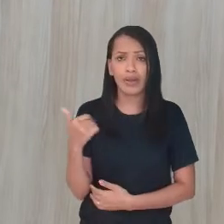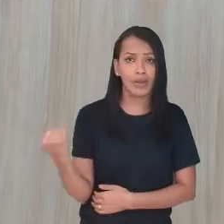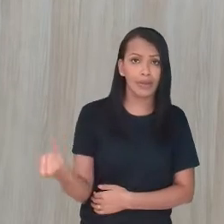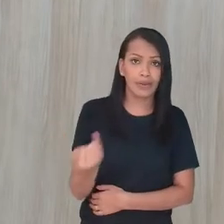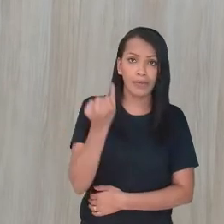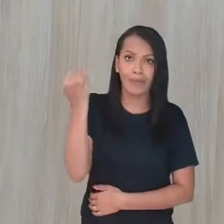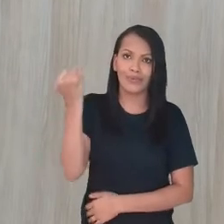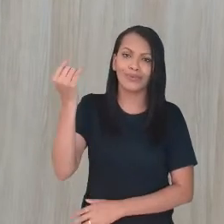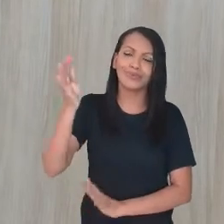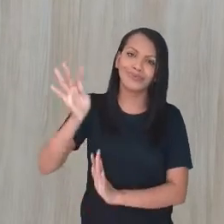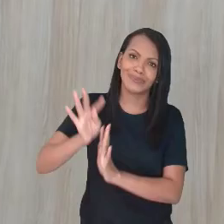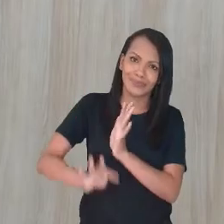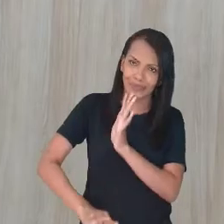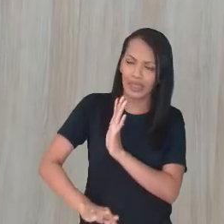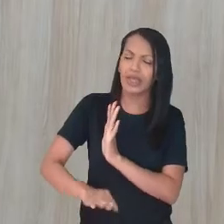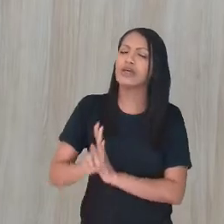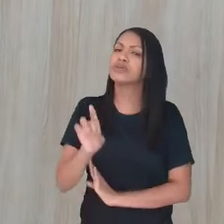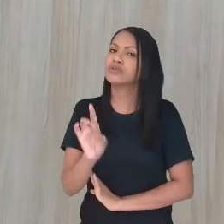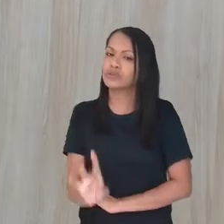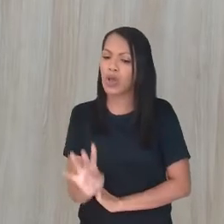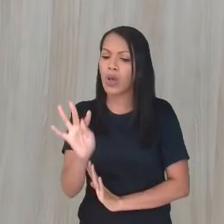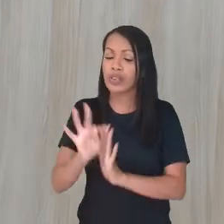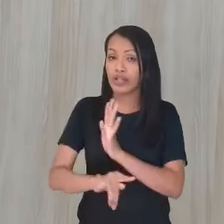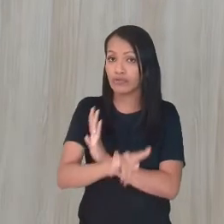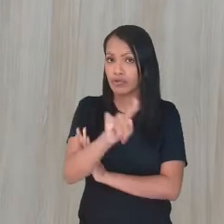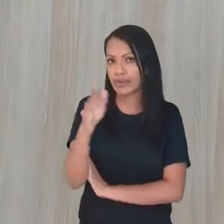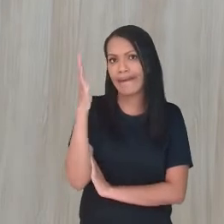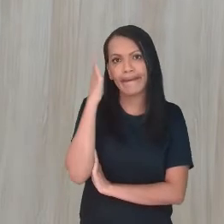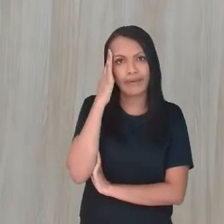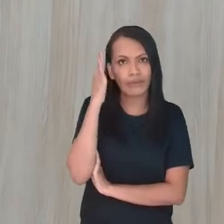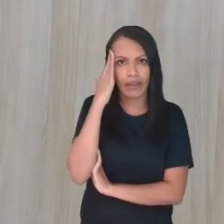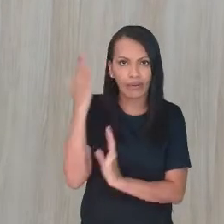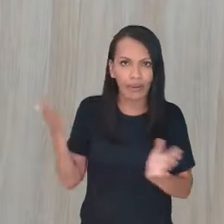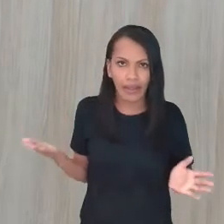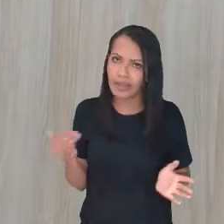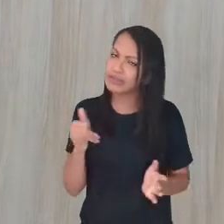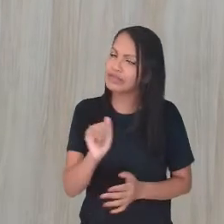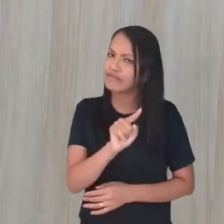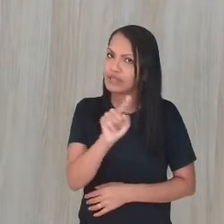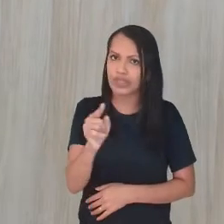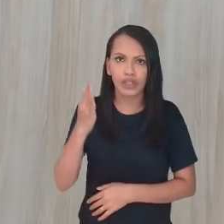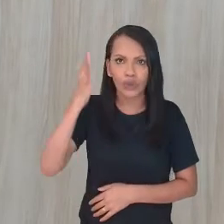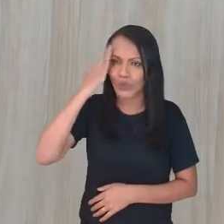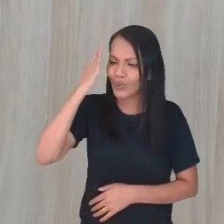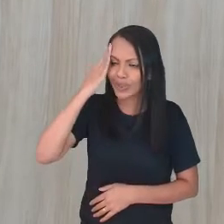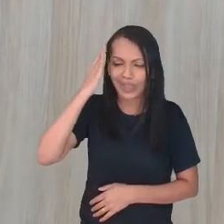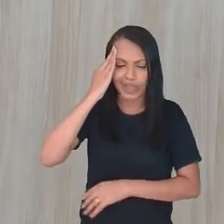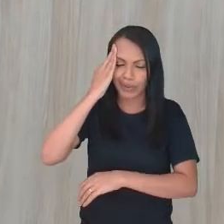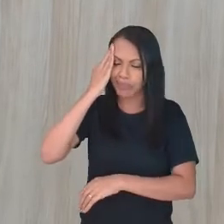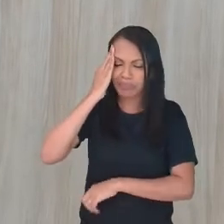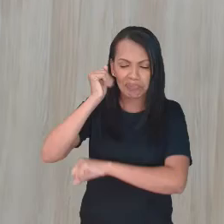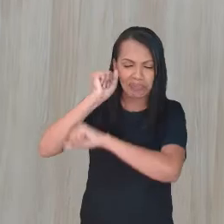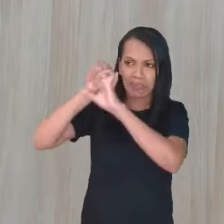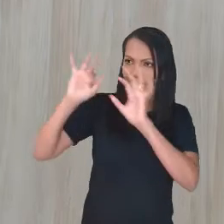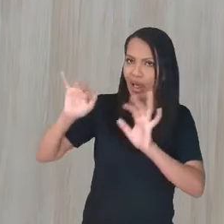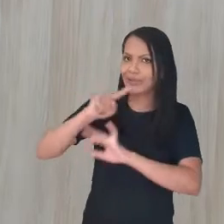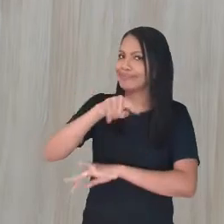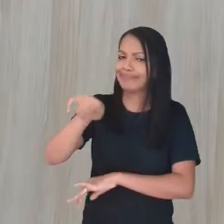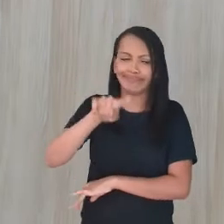o texto só vai ser texto se você compreendê-lo. O texto só vai ser texto se